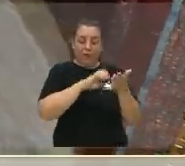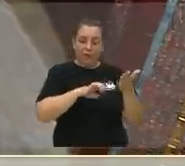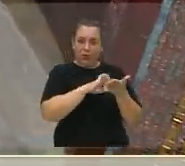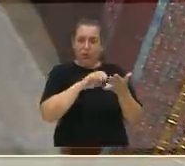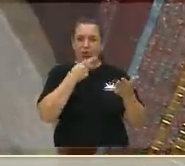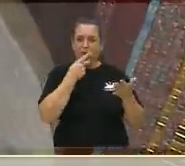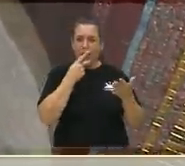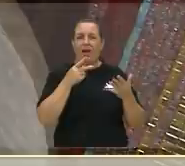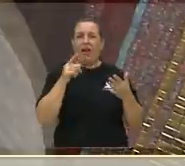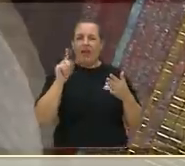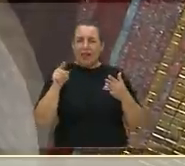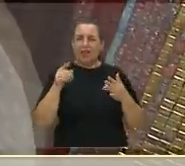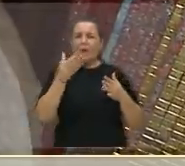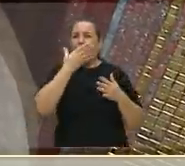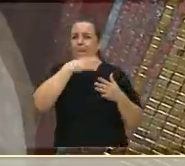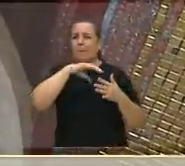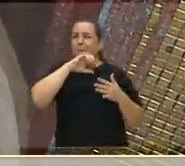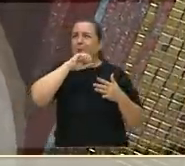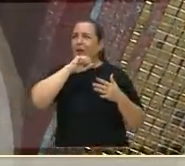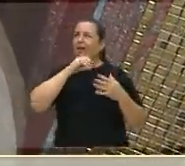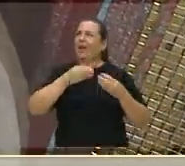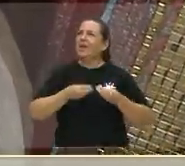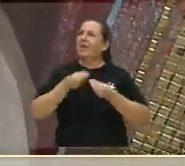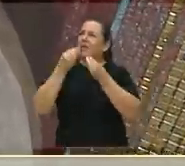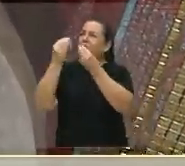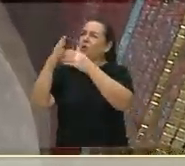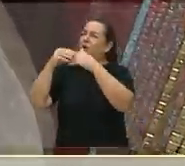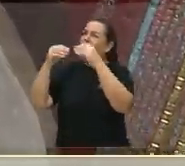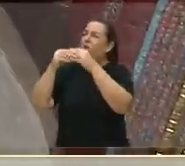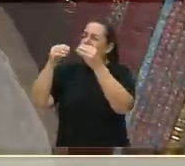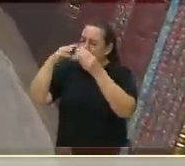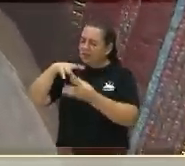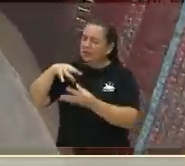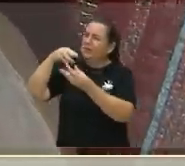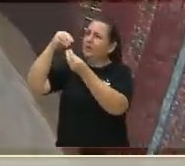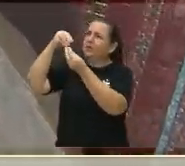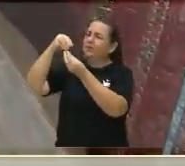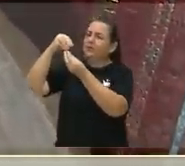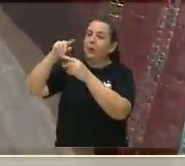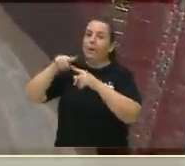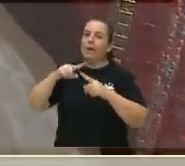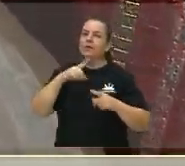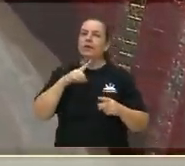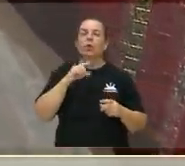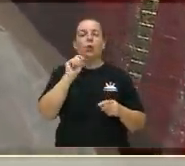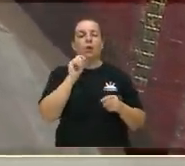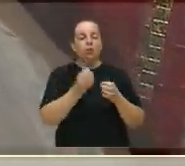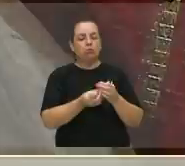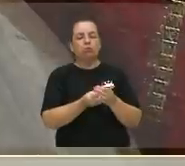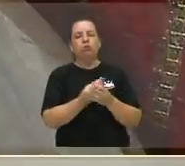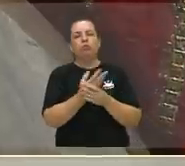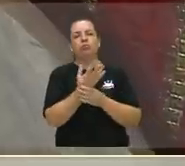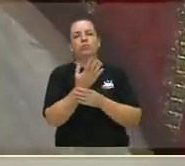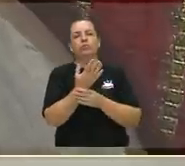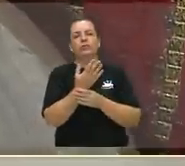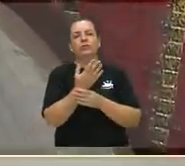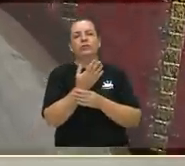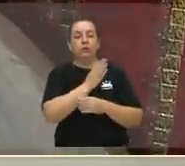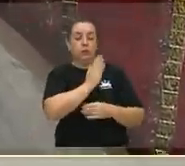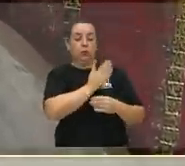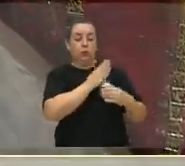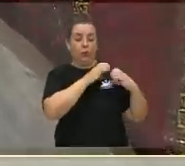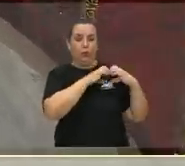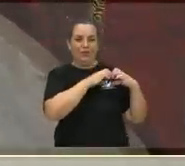pai em tuas mãos entrego o meu espírito ainda tem algo a jorrar do coração de